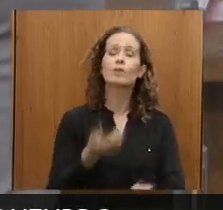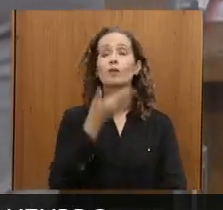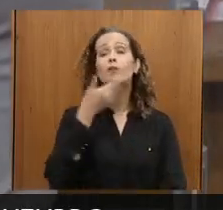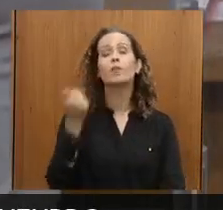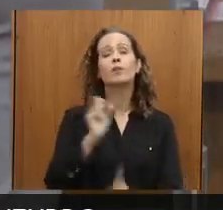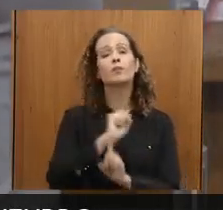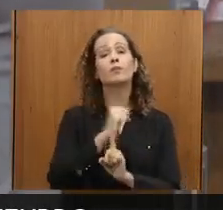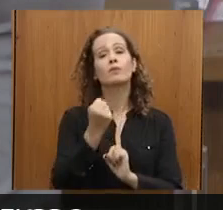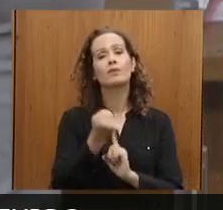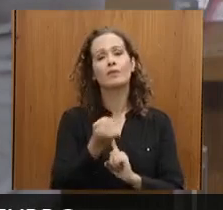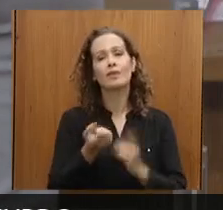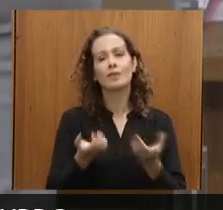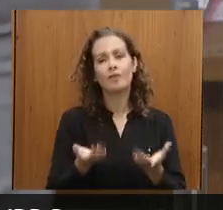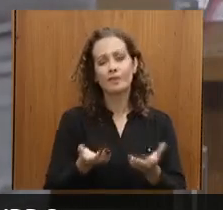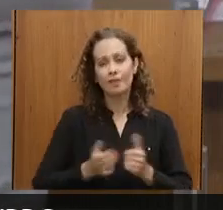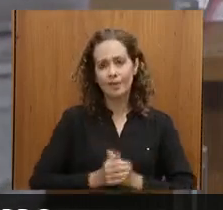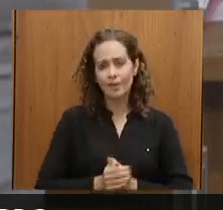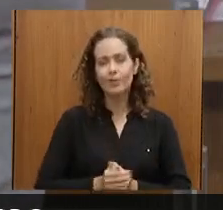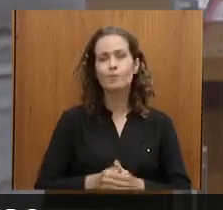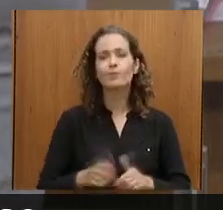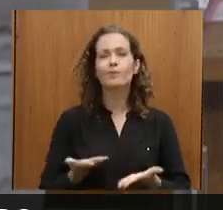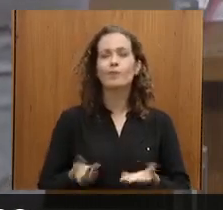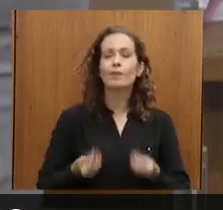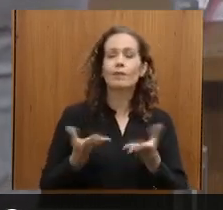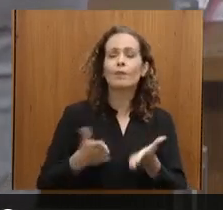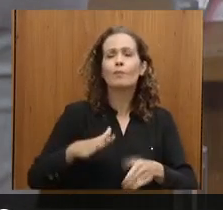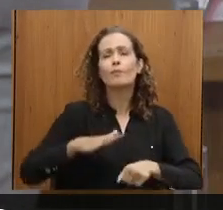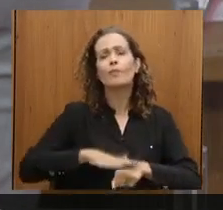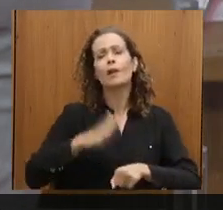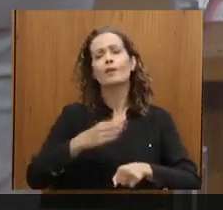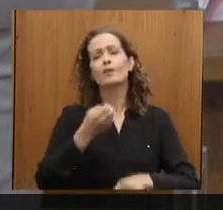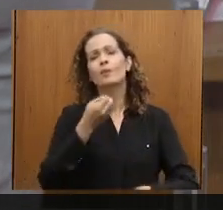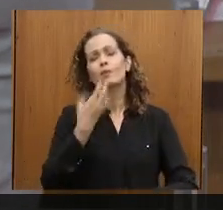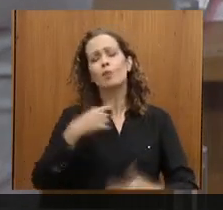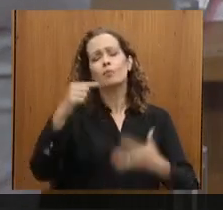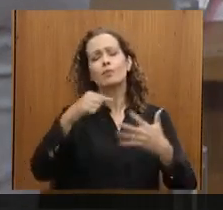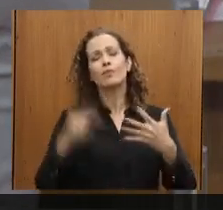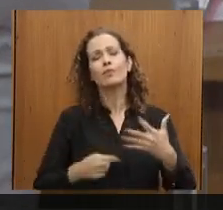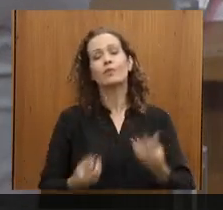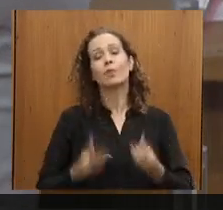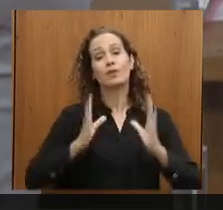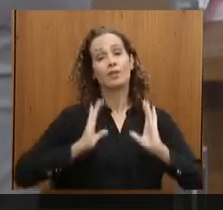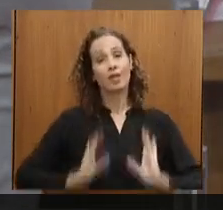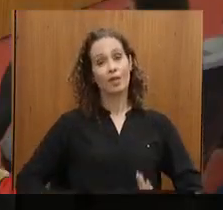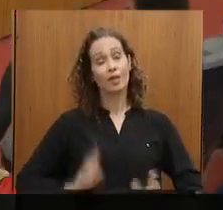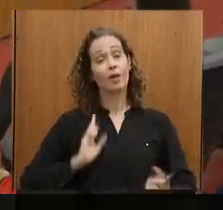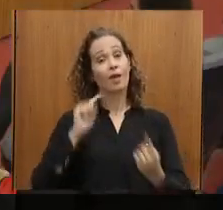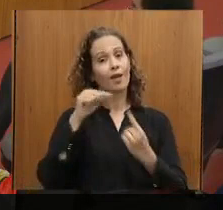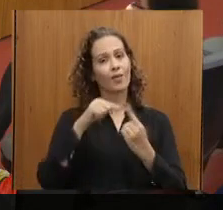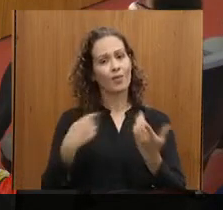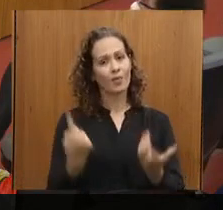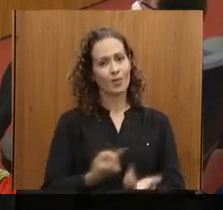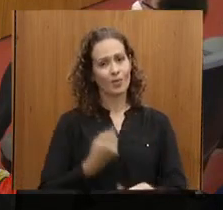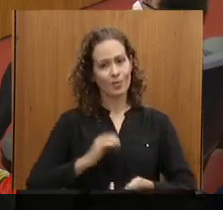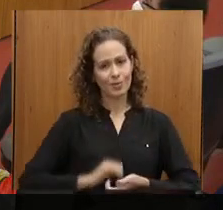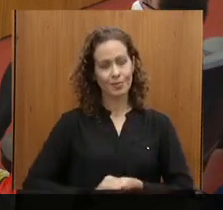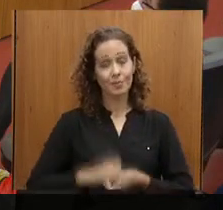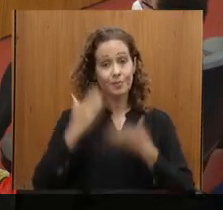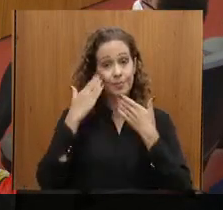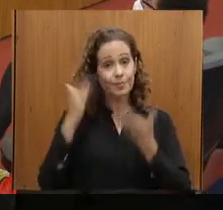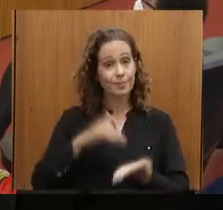para a sociedade, que puder trazer mais benefícios aos cidadãos, esse é o nosso propósito. Obrigada. Obrigada,